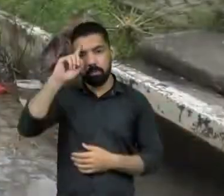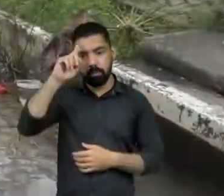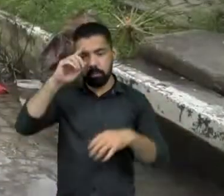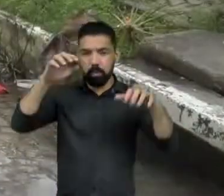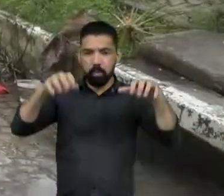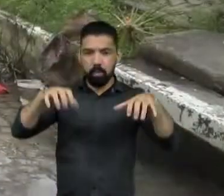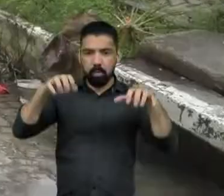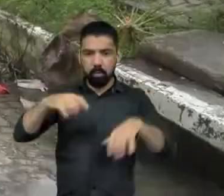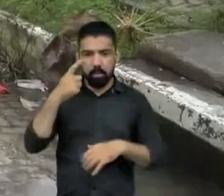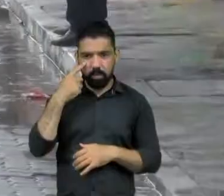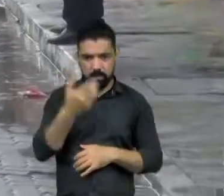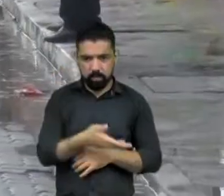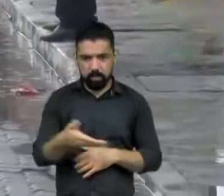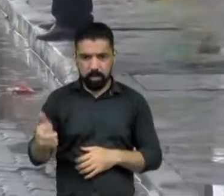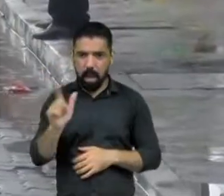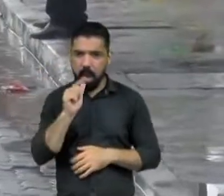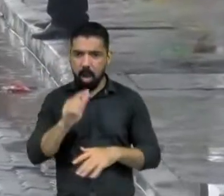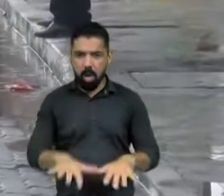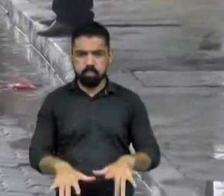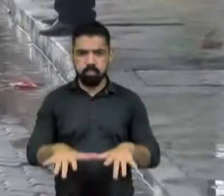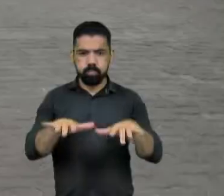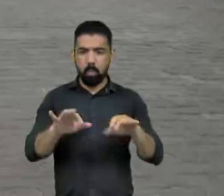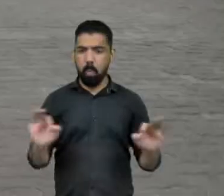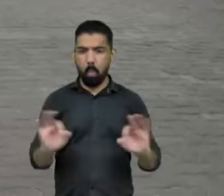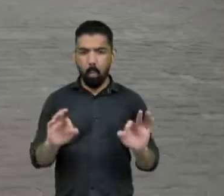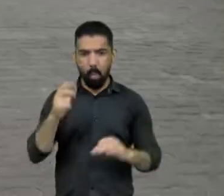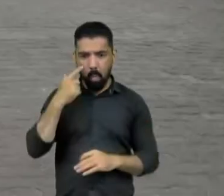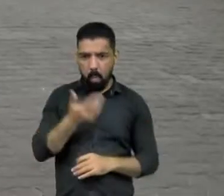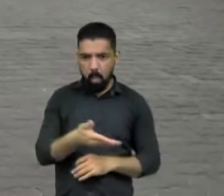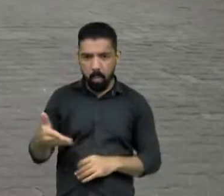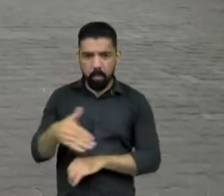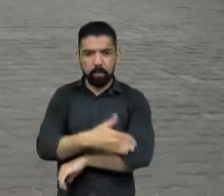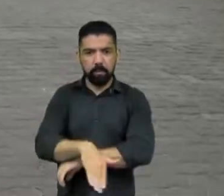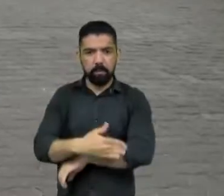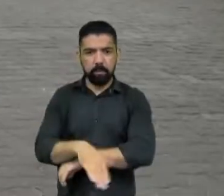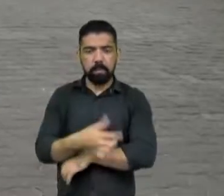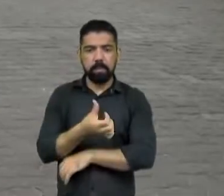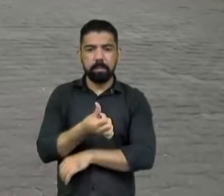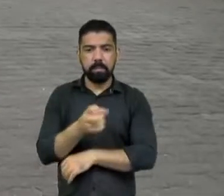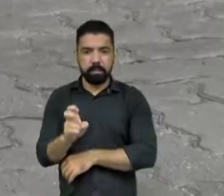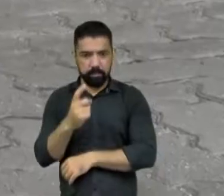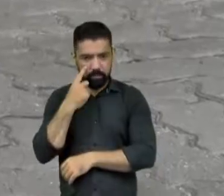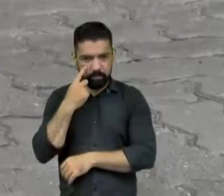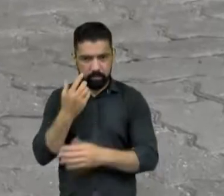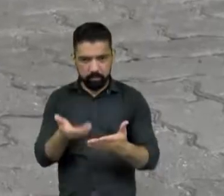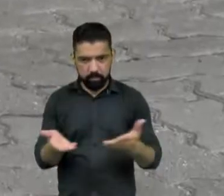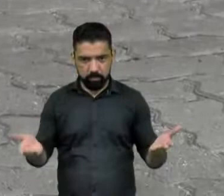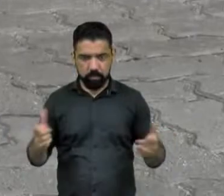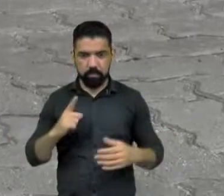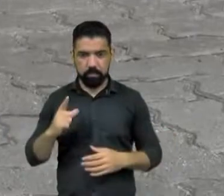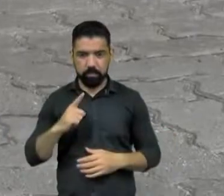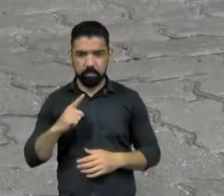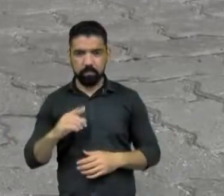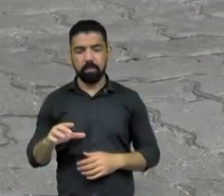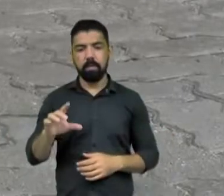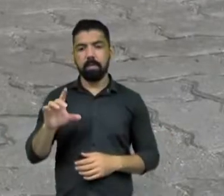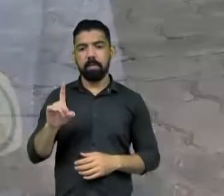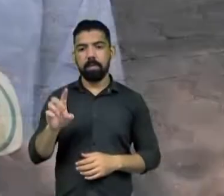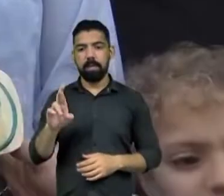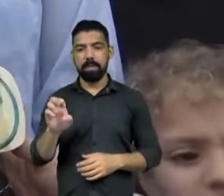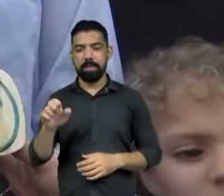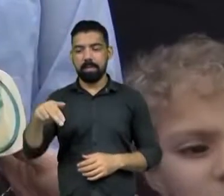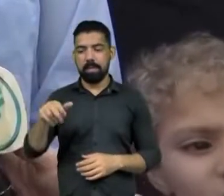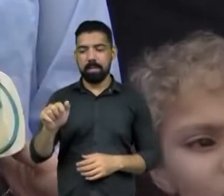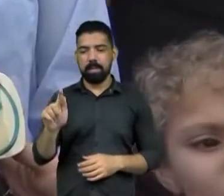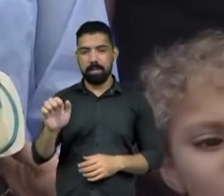um acúmulo d'água nas 65 ruas que foram feitas a drenagem, a pavimentação, o intertravado.